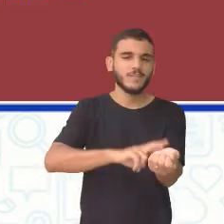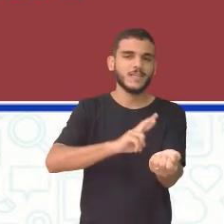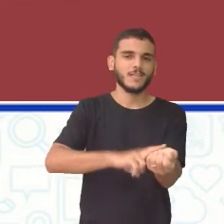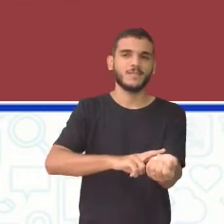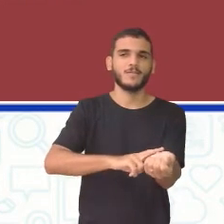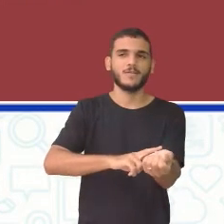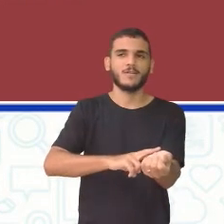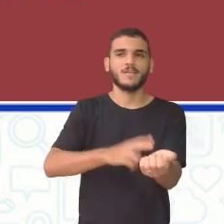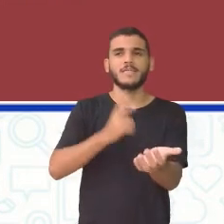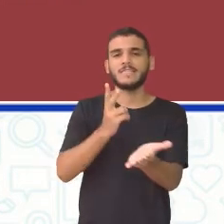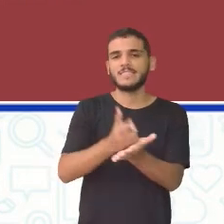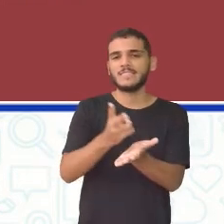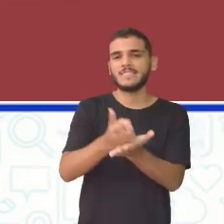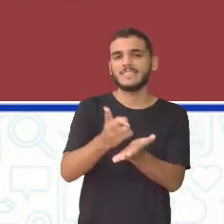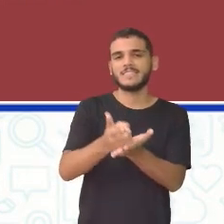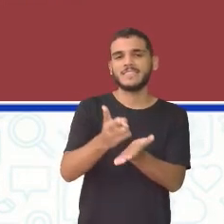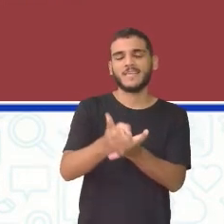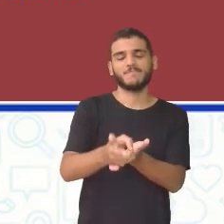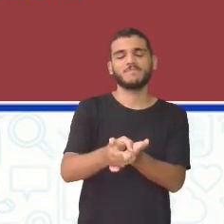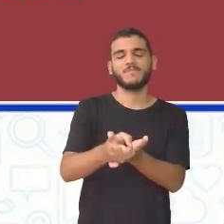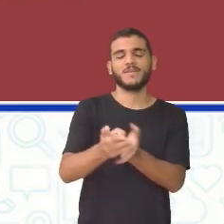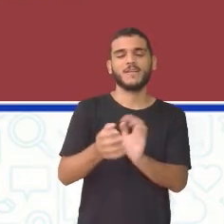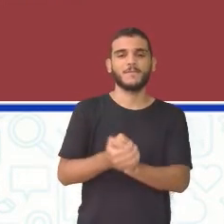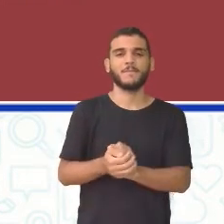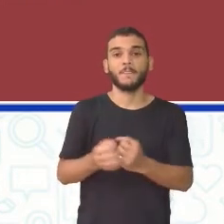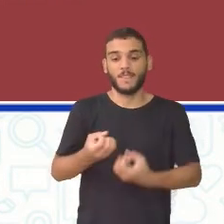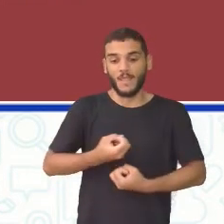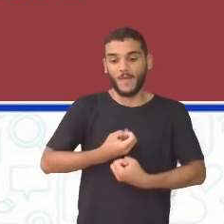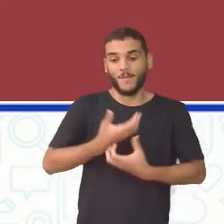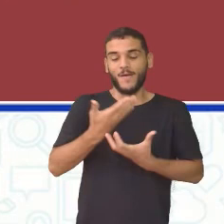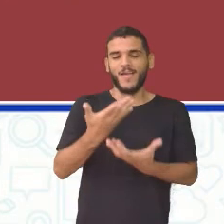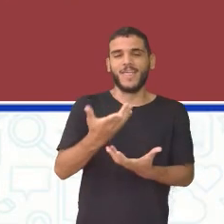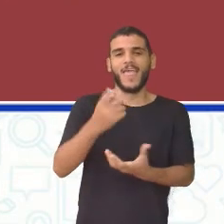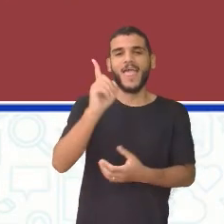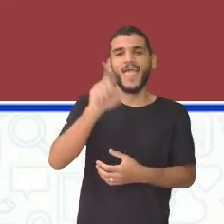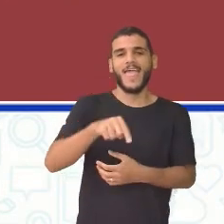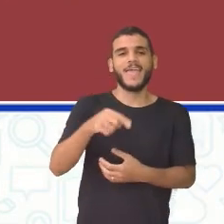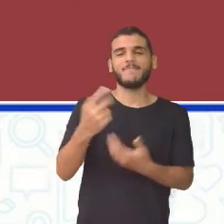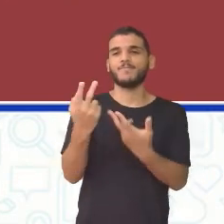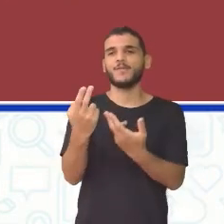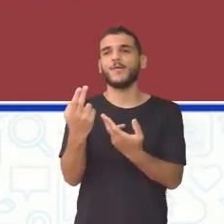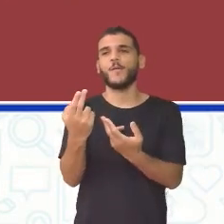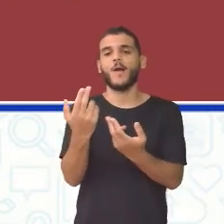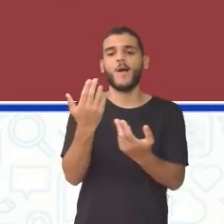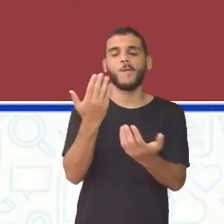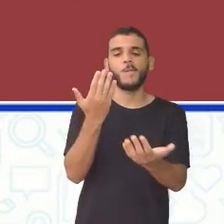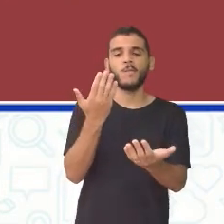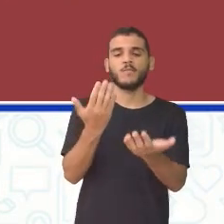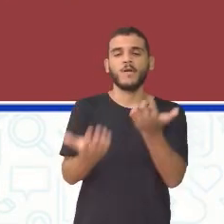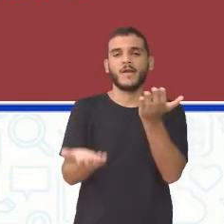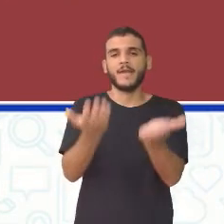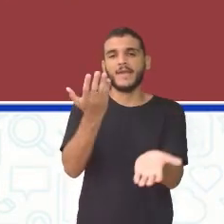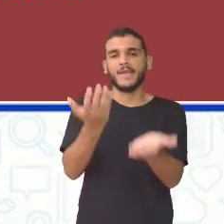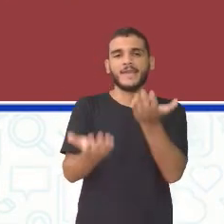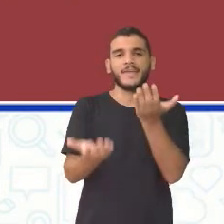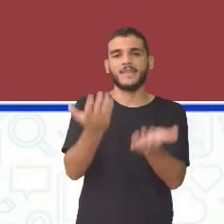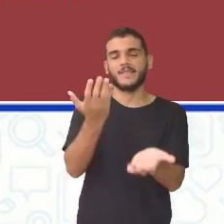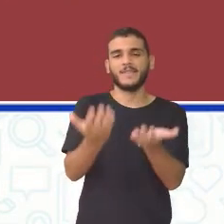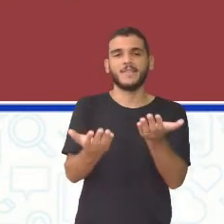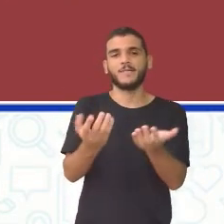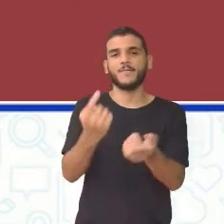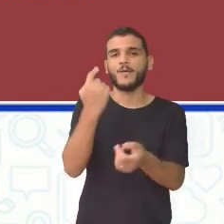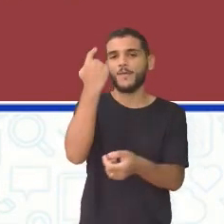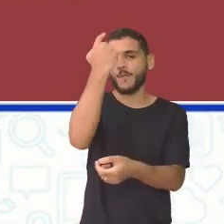frente. A poesia é como um pêndulo dos relógios de parede de antigamente, que